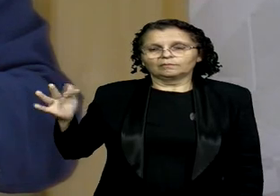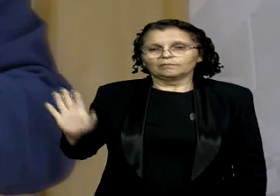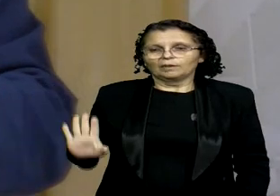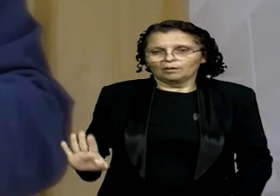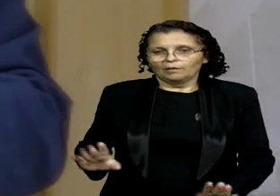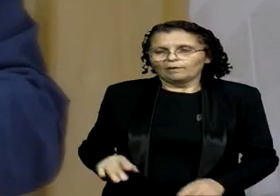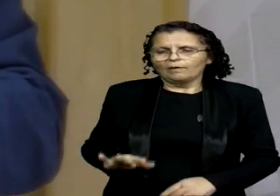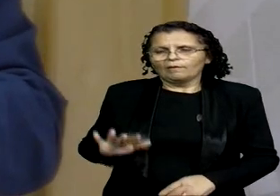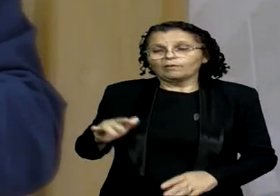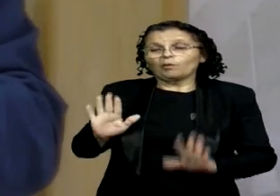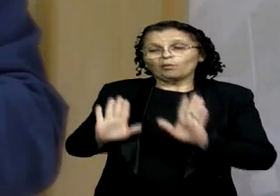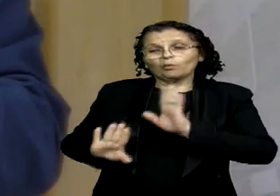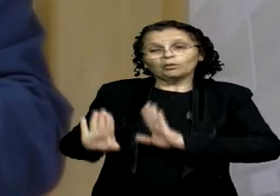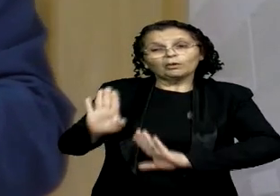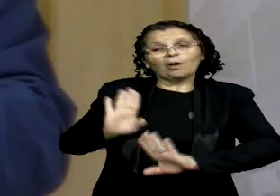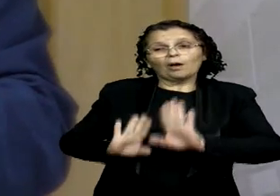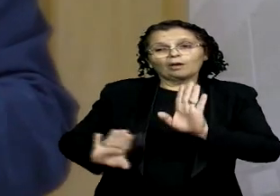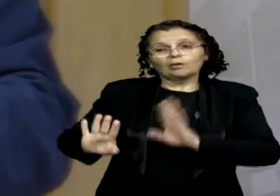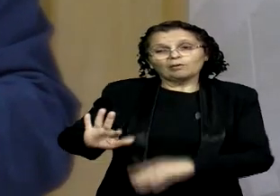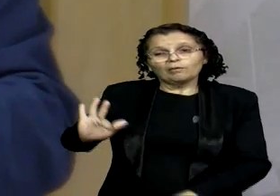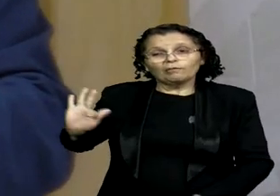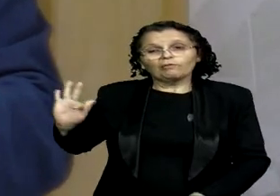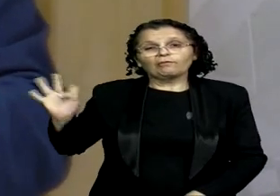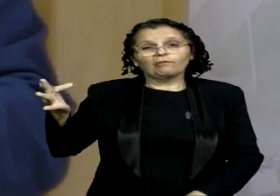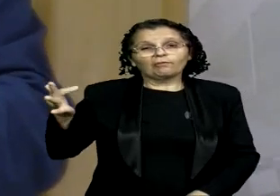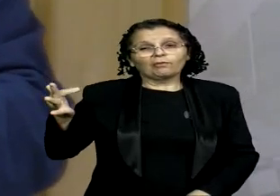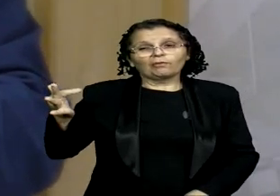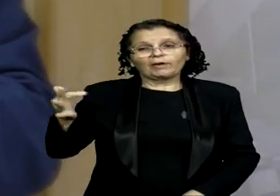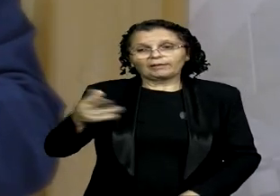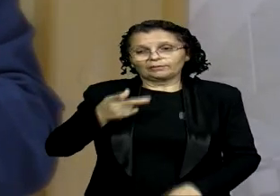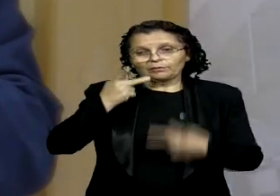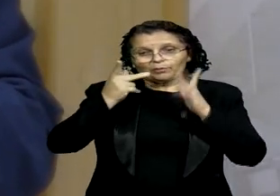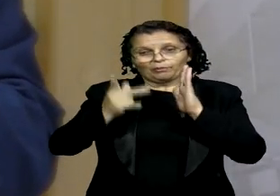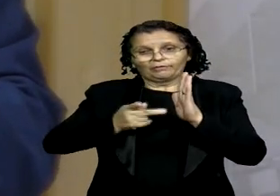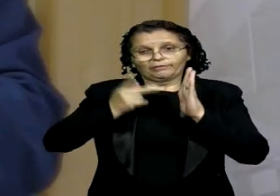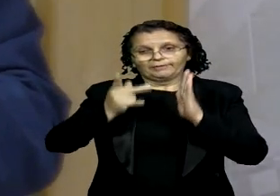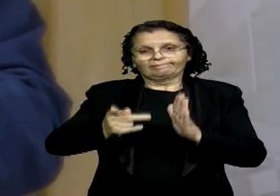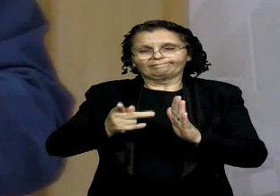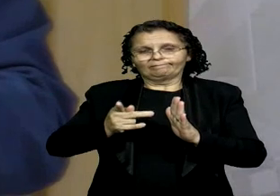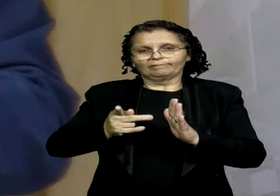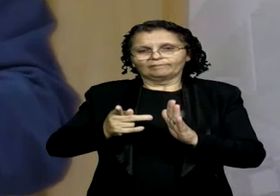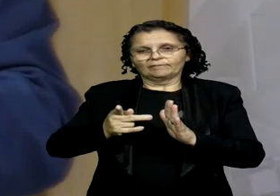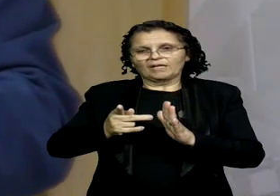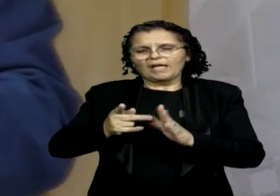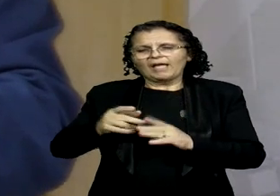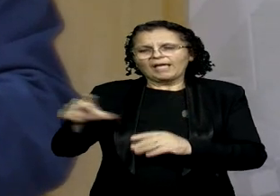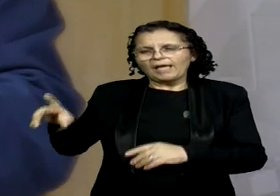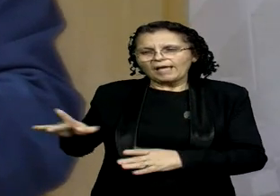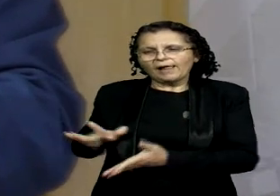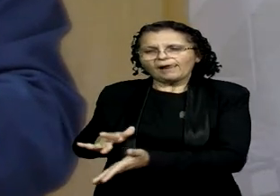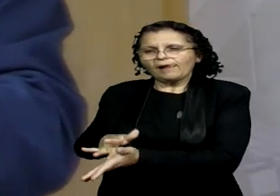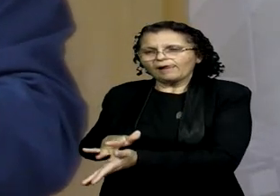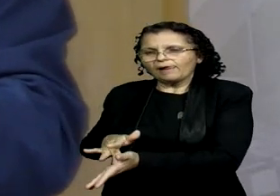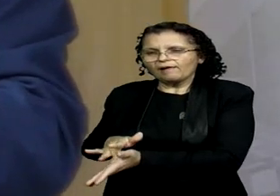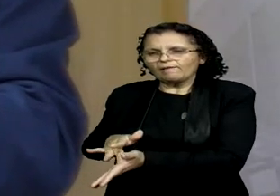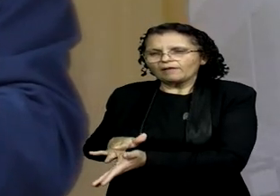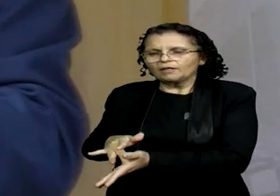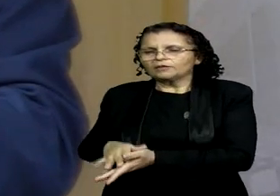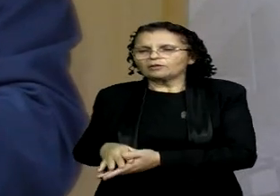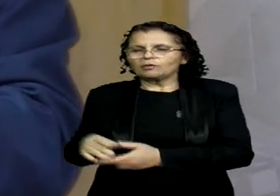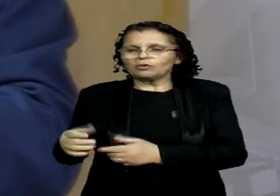senhor presidente, tenham cuidado com os falsos profetas. Eles vêm a